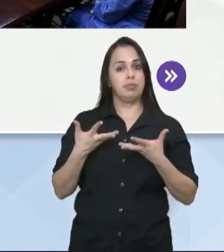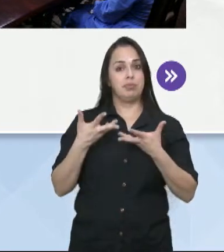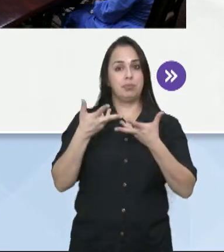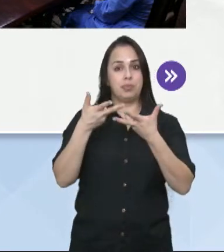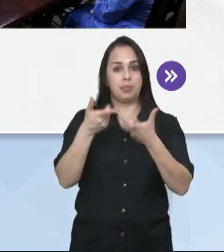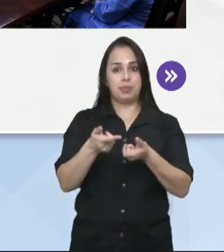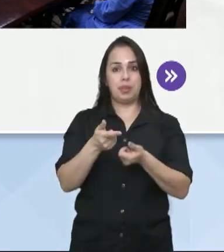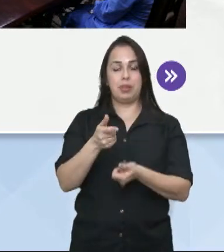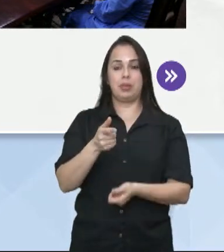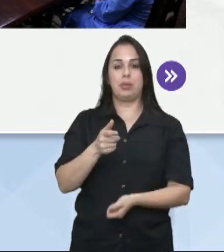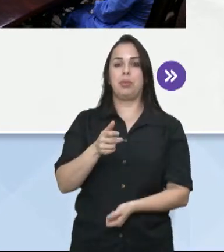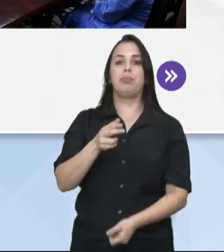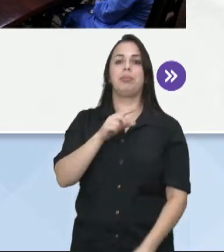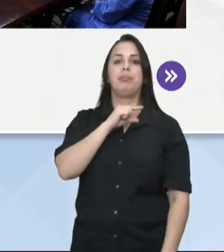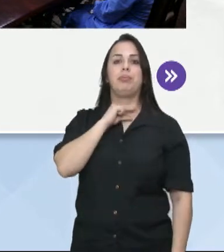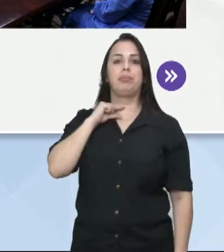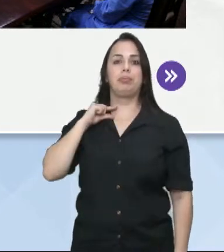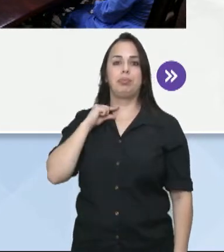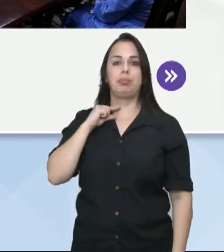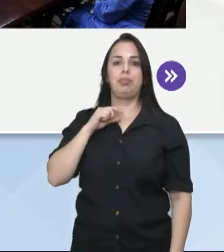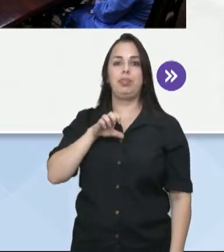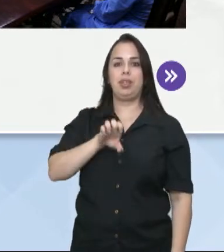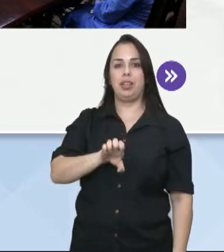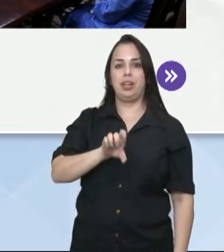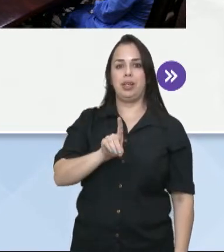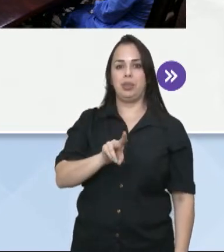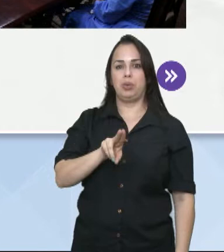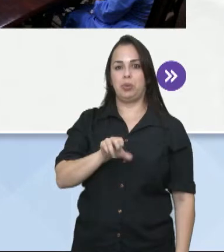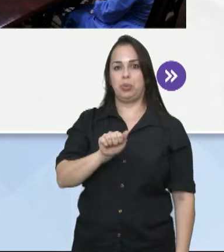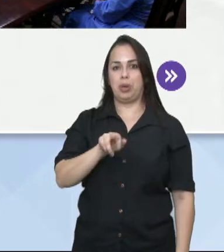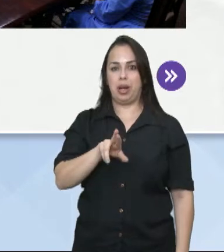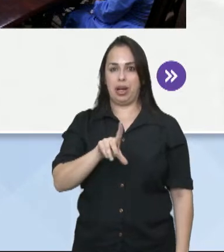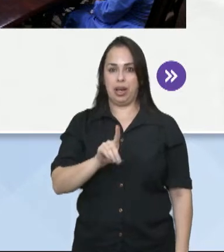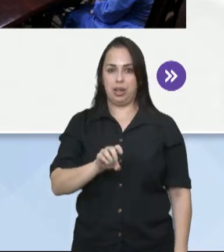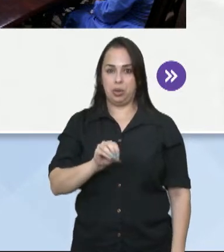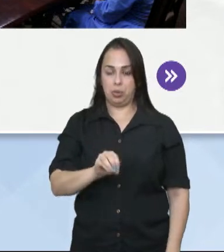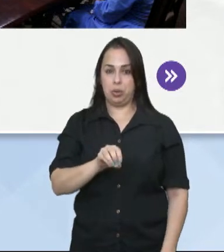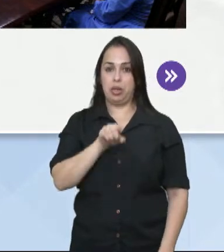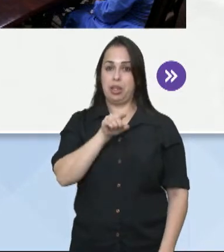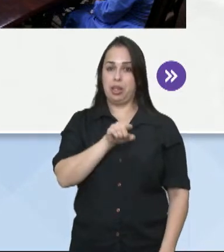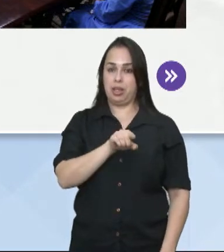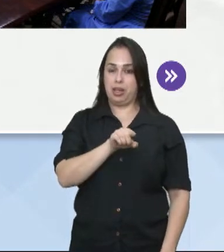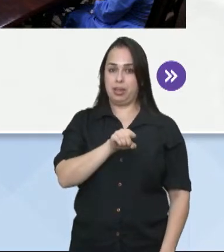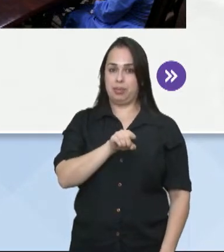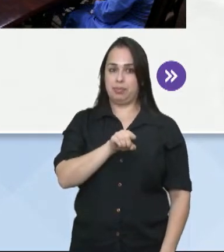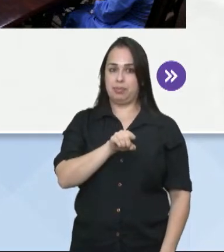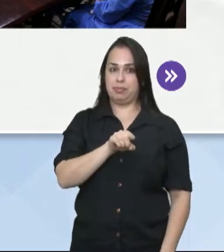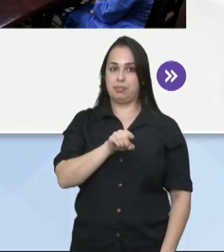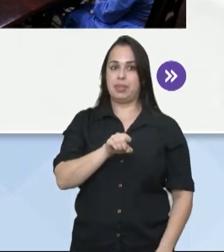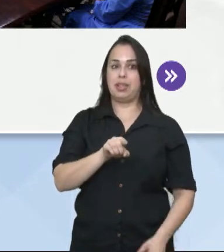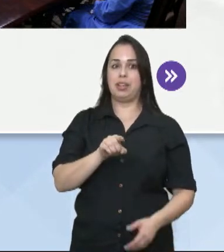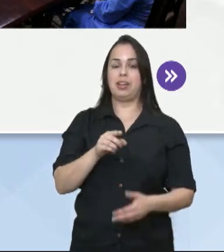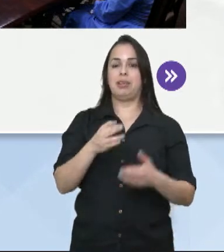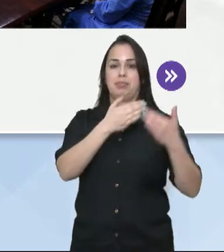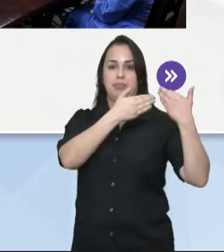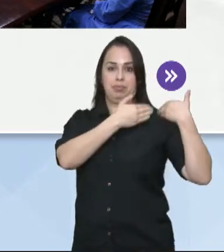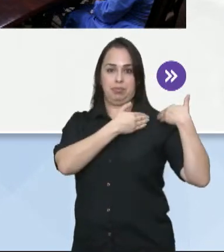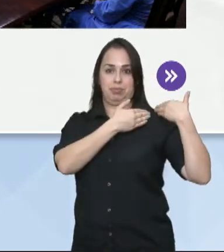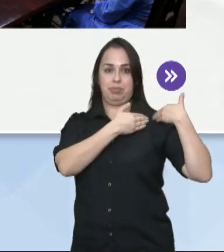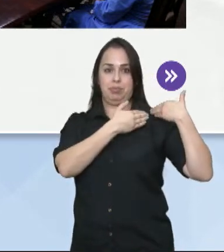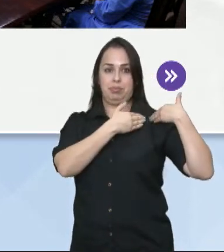pelo padre Eduardo Cataufo, reitor do santuário, que é essa primeira foto, numa